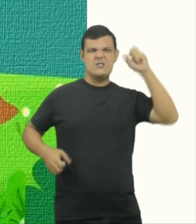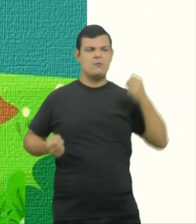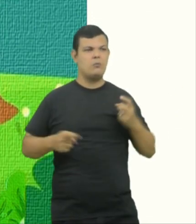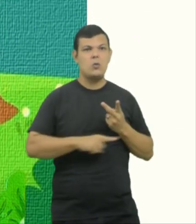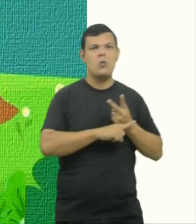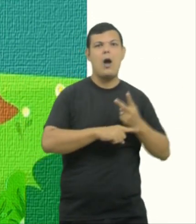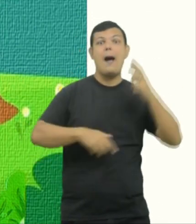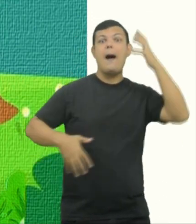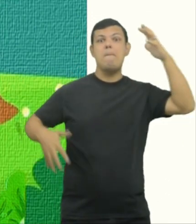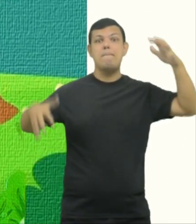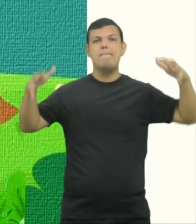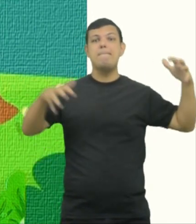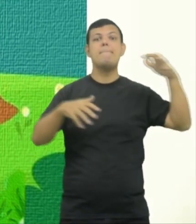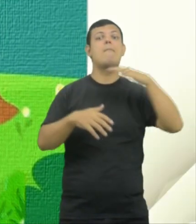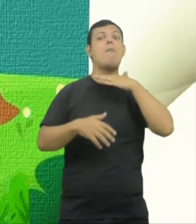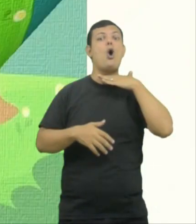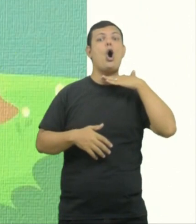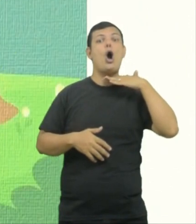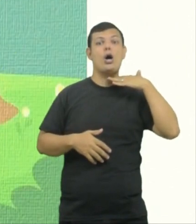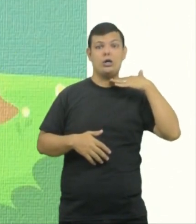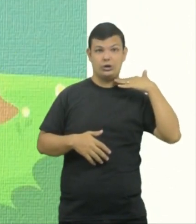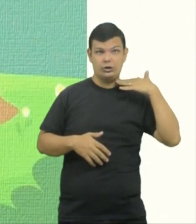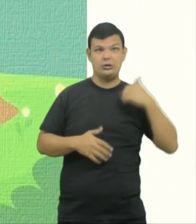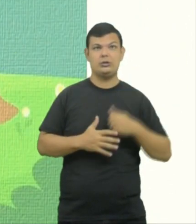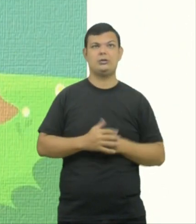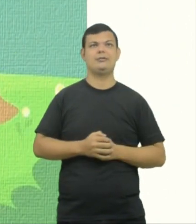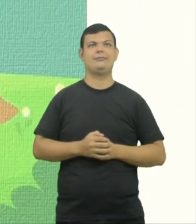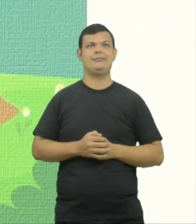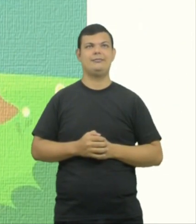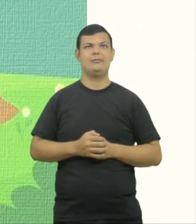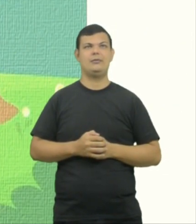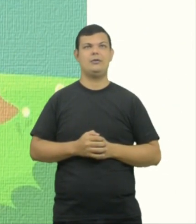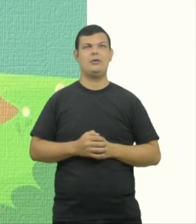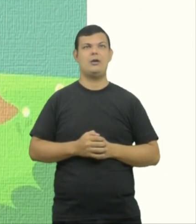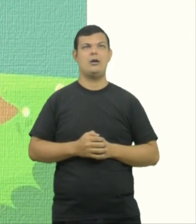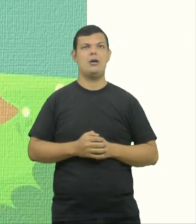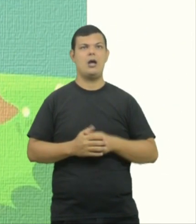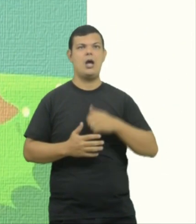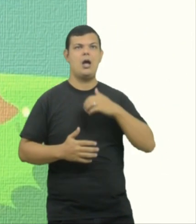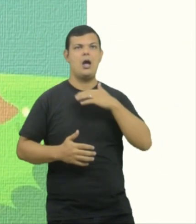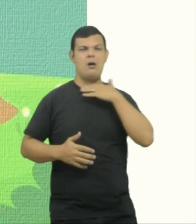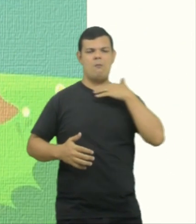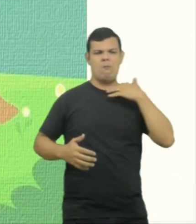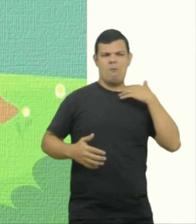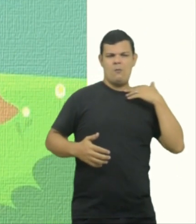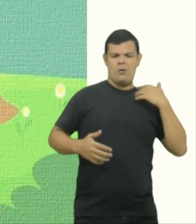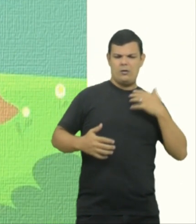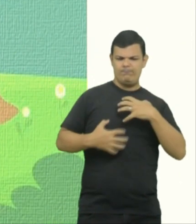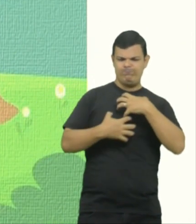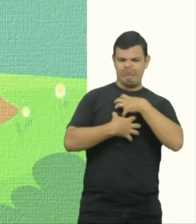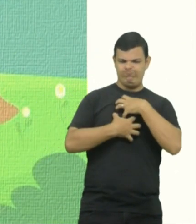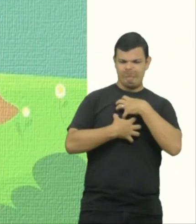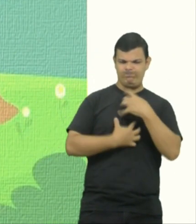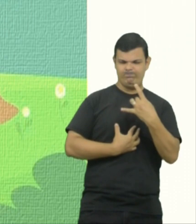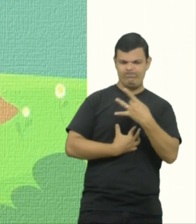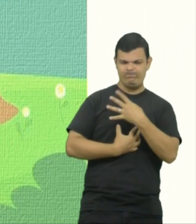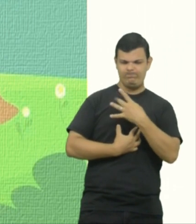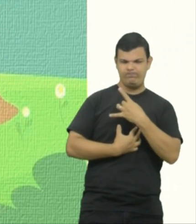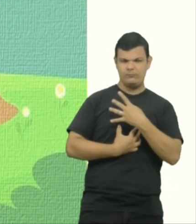respondeu. O macaco foi até o caçador pedir a ele que matasse a onça. O caçador se